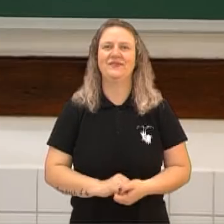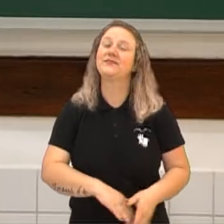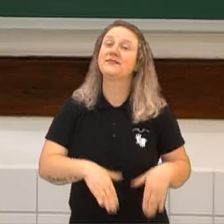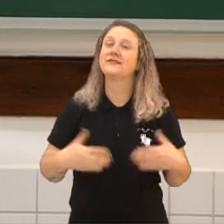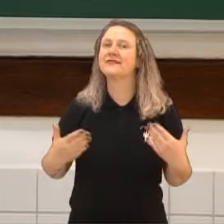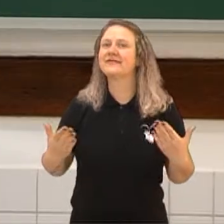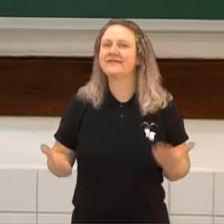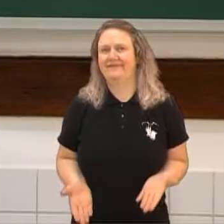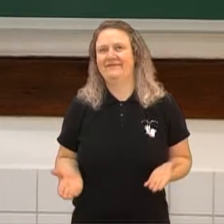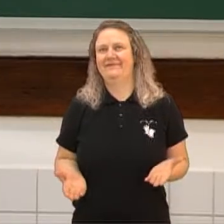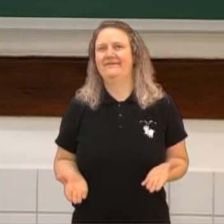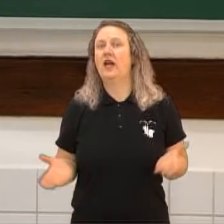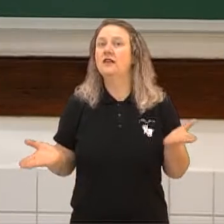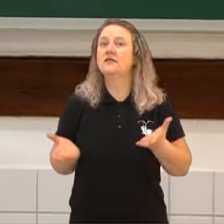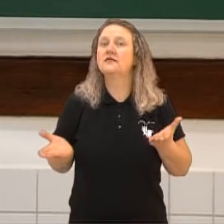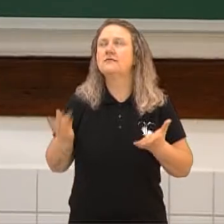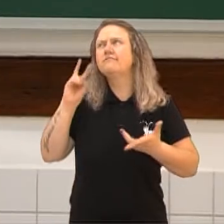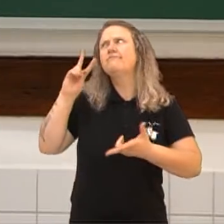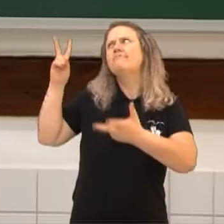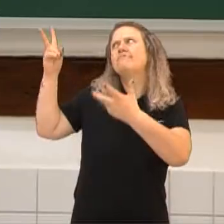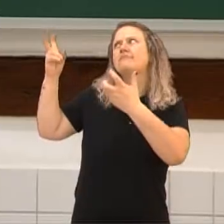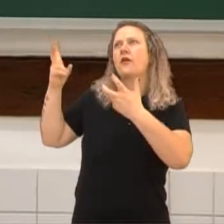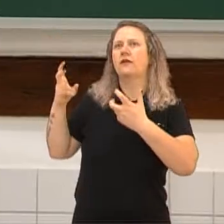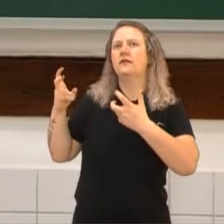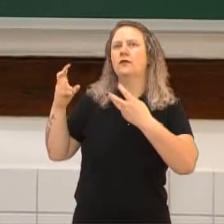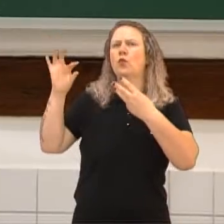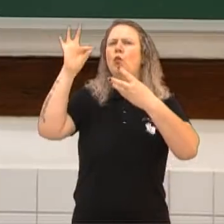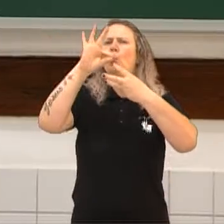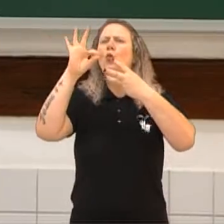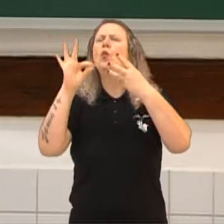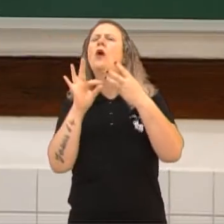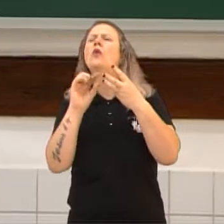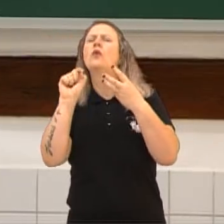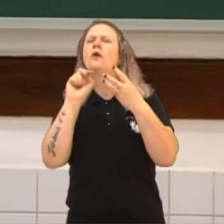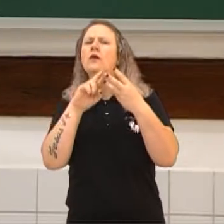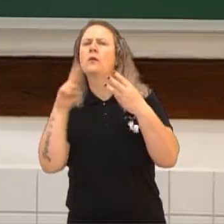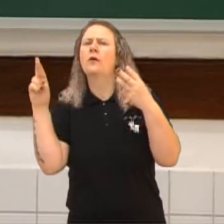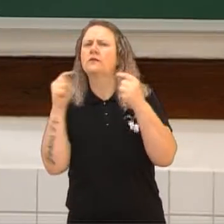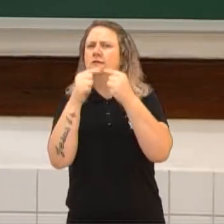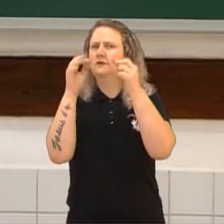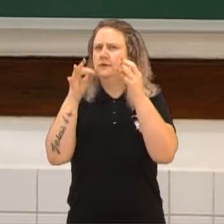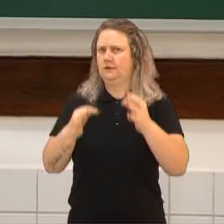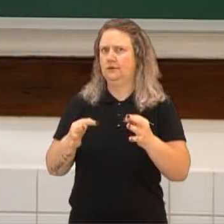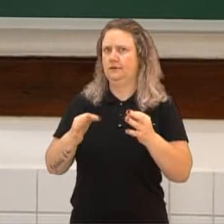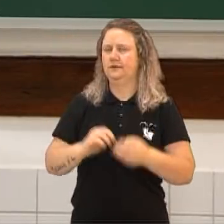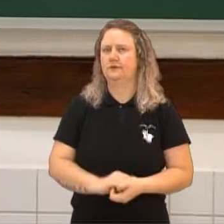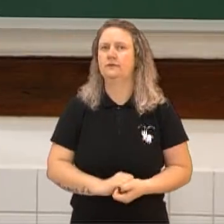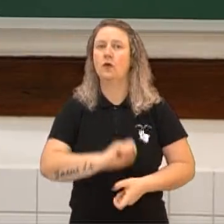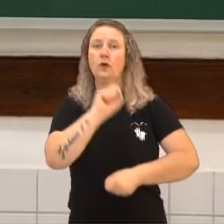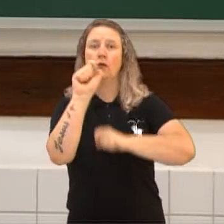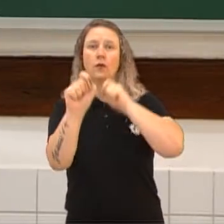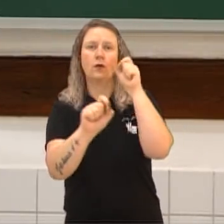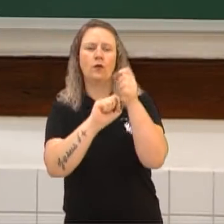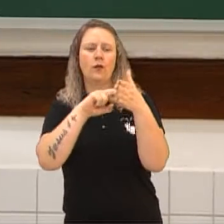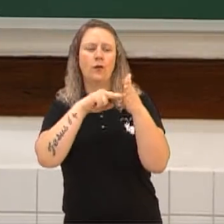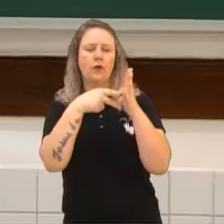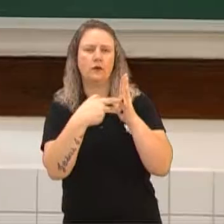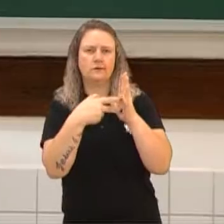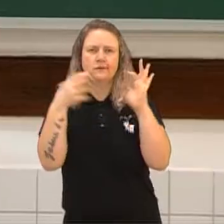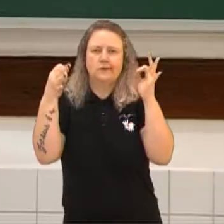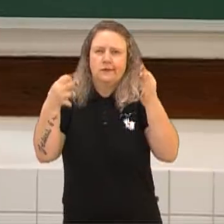Muito bem, pessoal. Então agora vamos voltar aqui com a alternativa correta. Então, qual é a definição correta